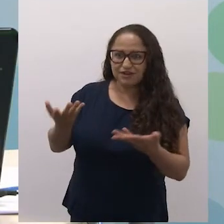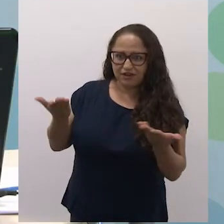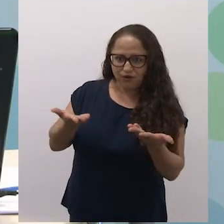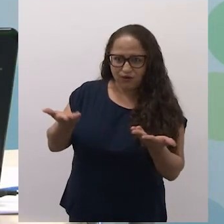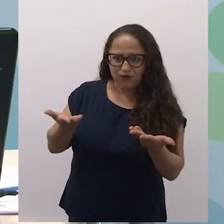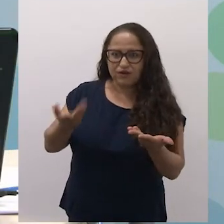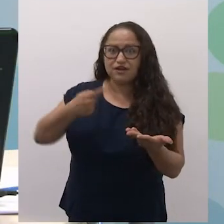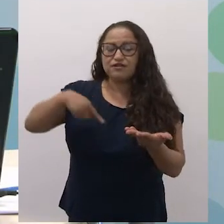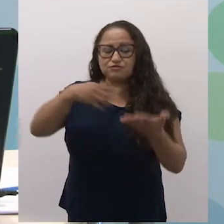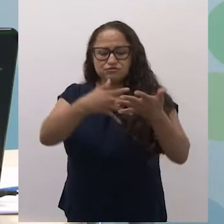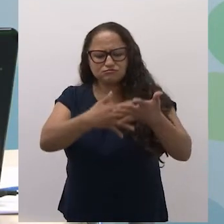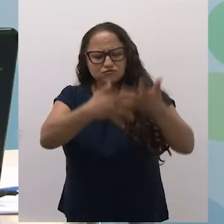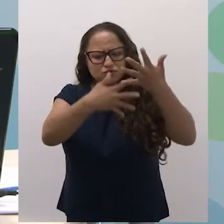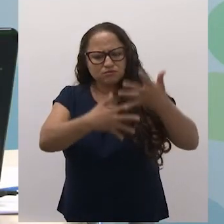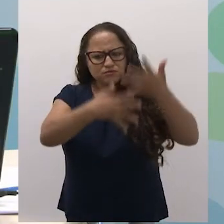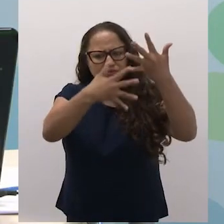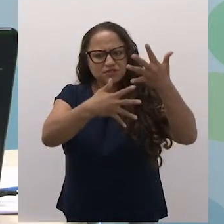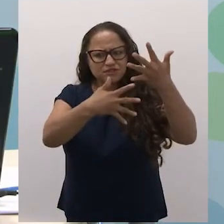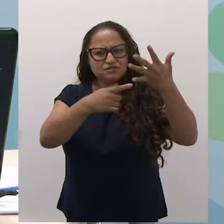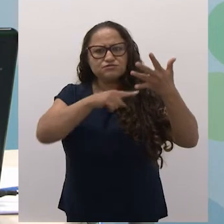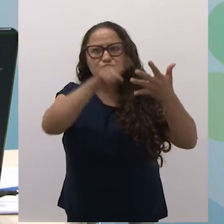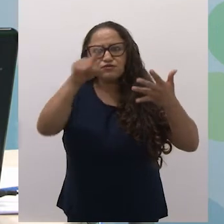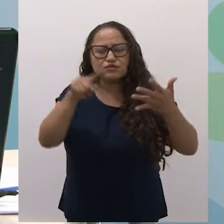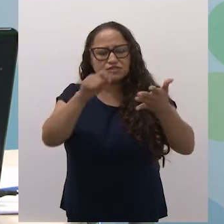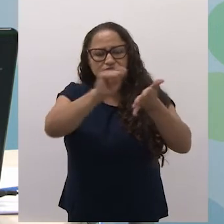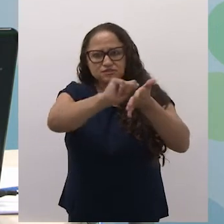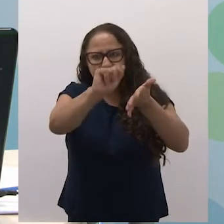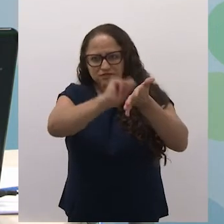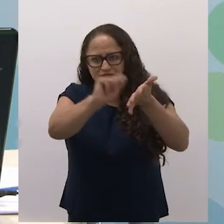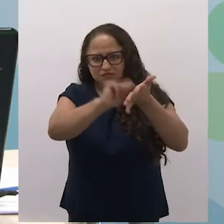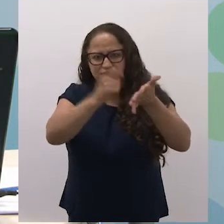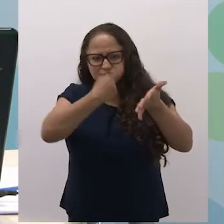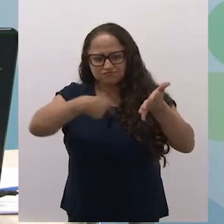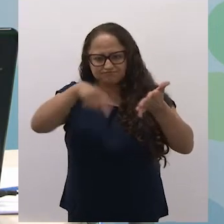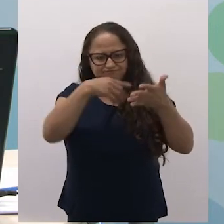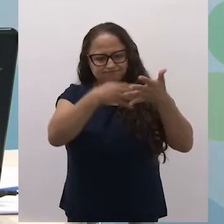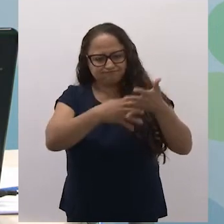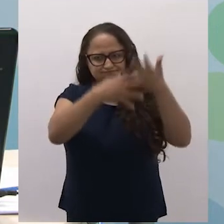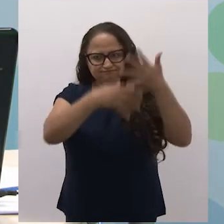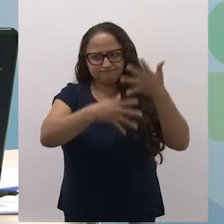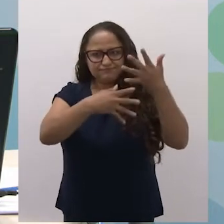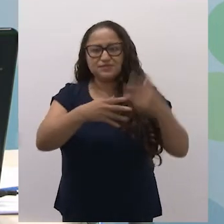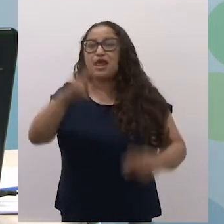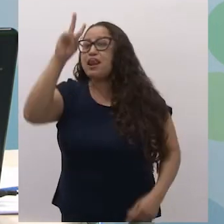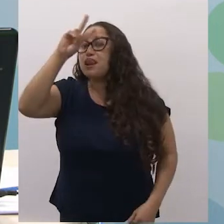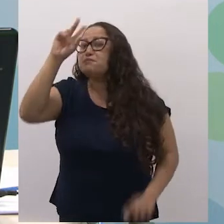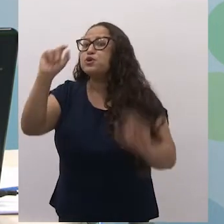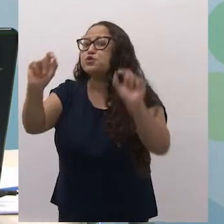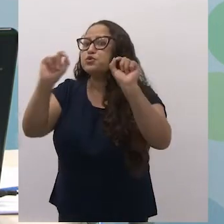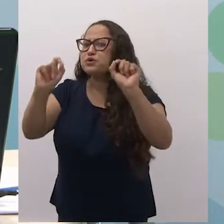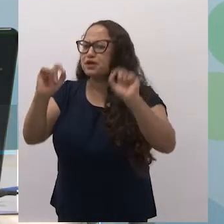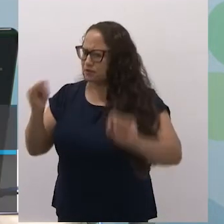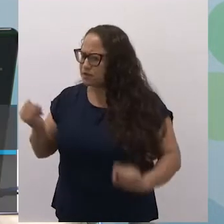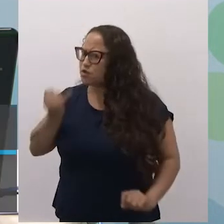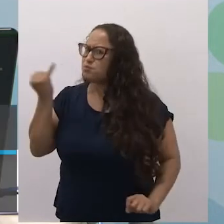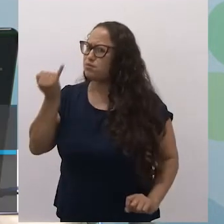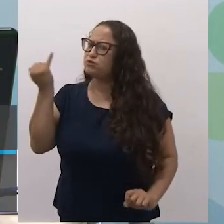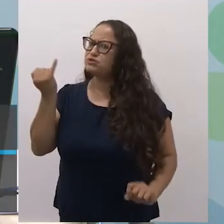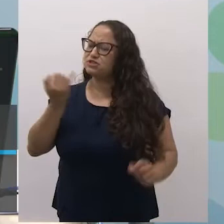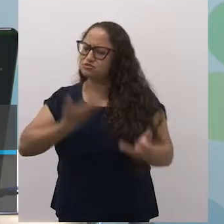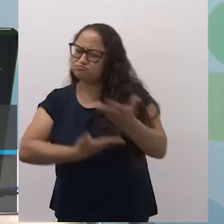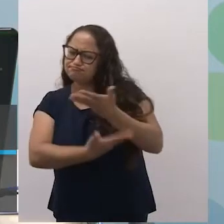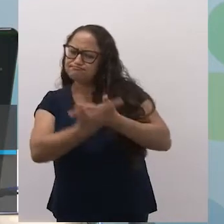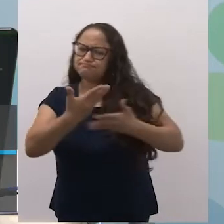estou acompanhando aqui o que vocês estão escrevendo no nosso chat. Lembrando que é sempre muito importante essa